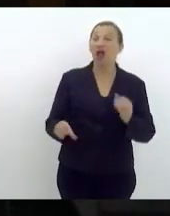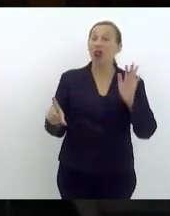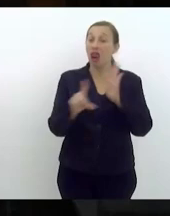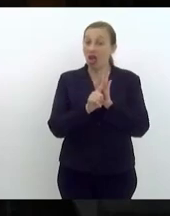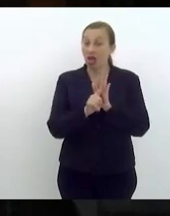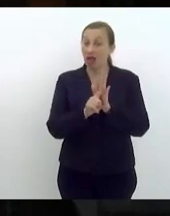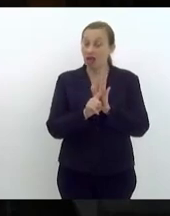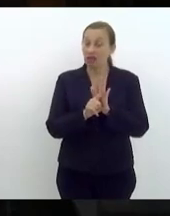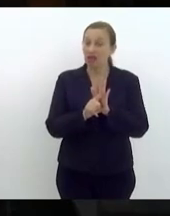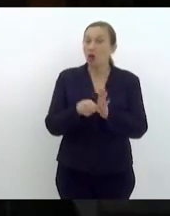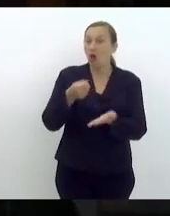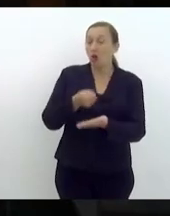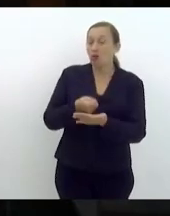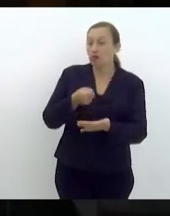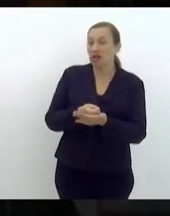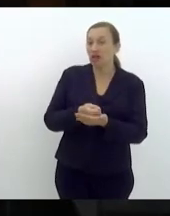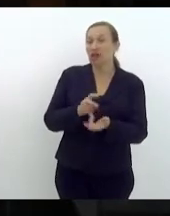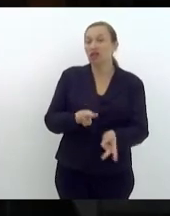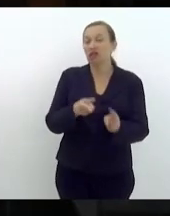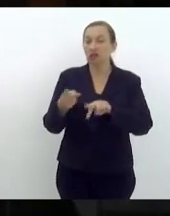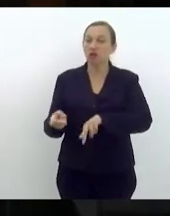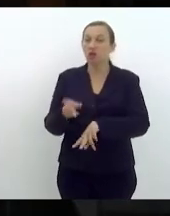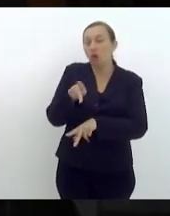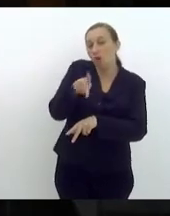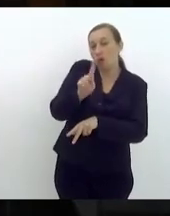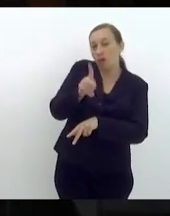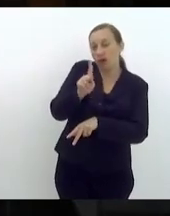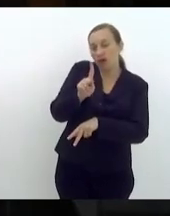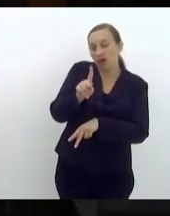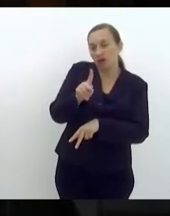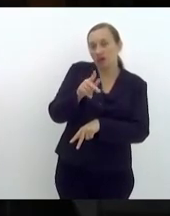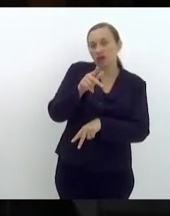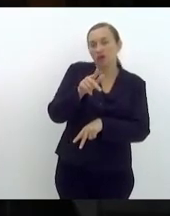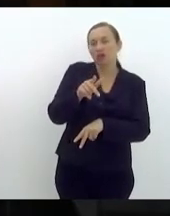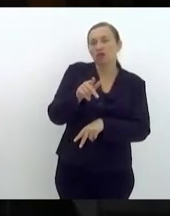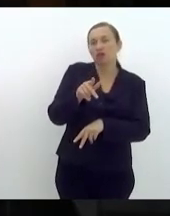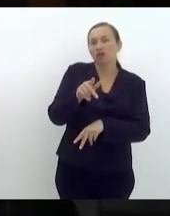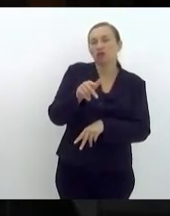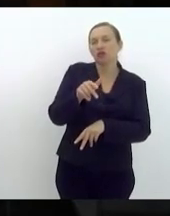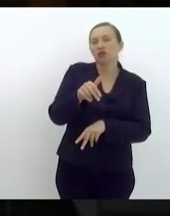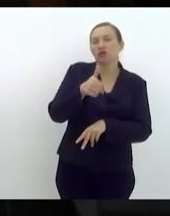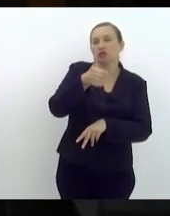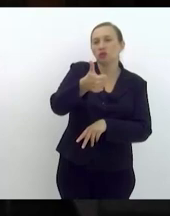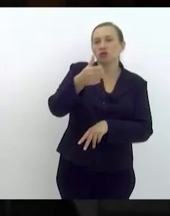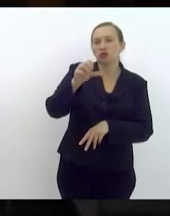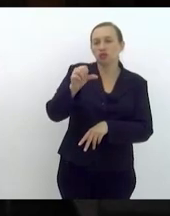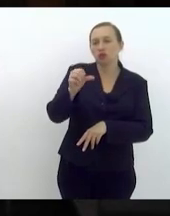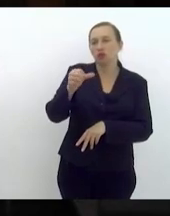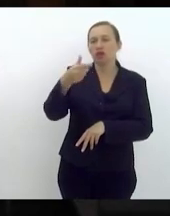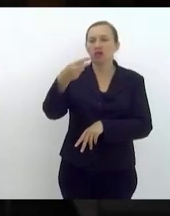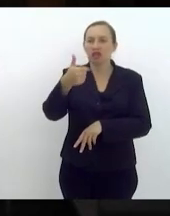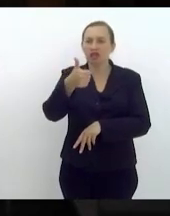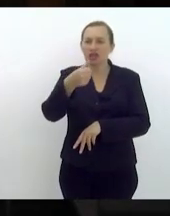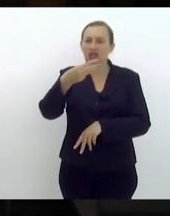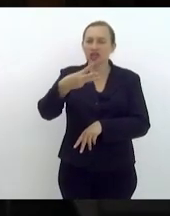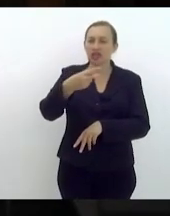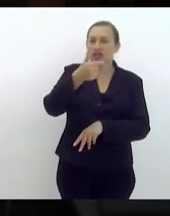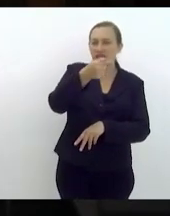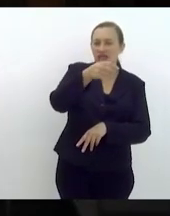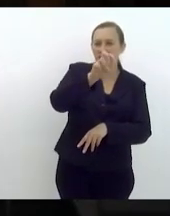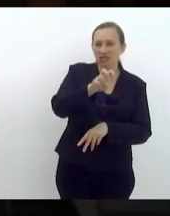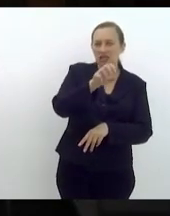lei que tem que encaminhar o Joyce nos postos 2013 para cá 75 para educação